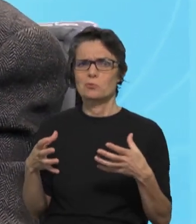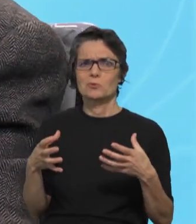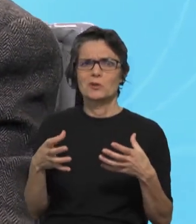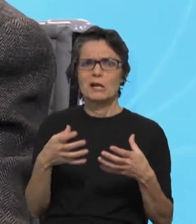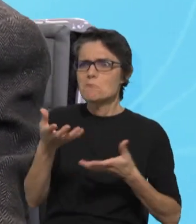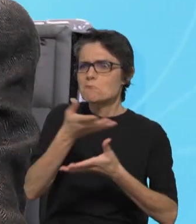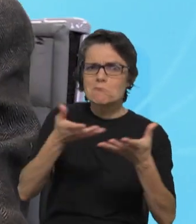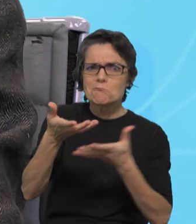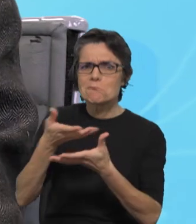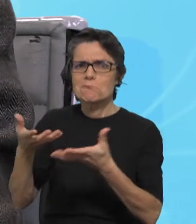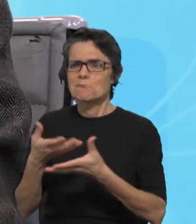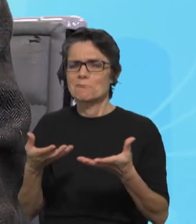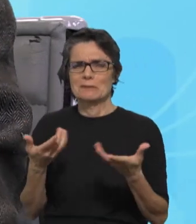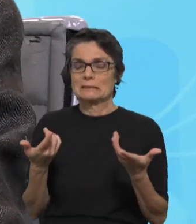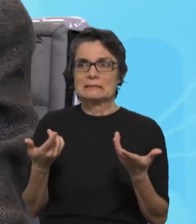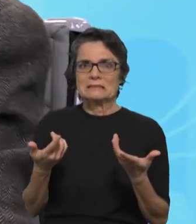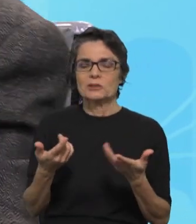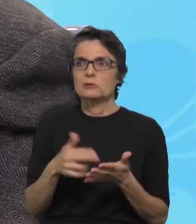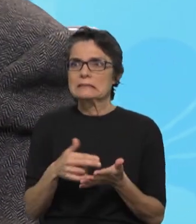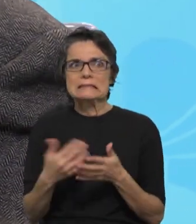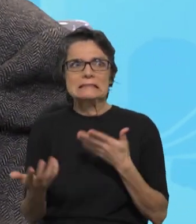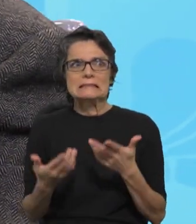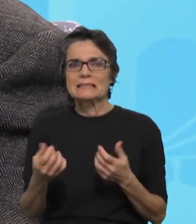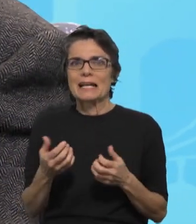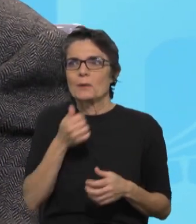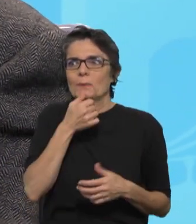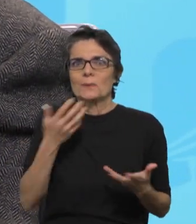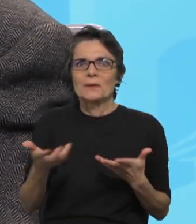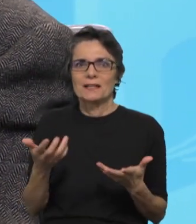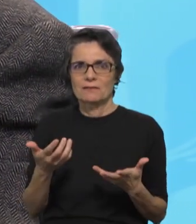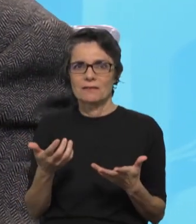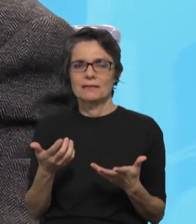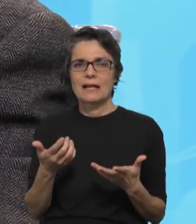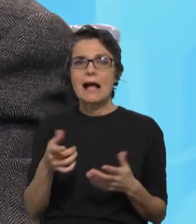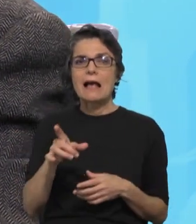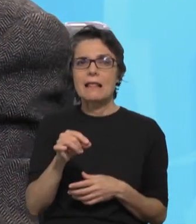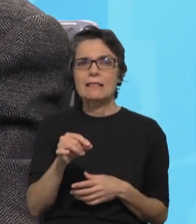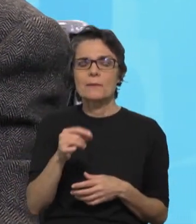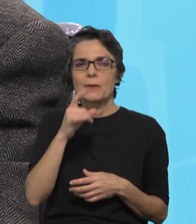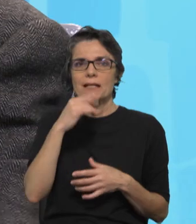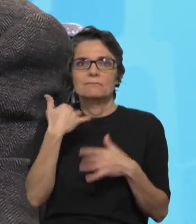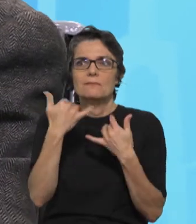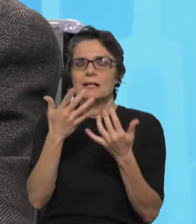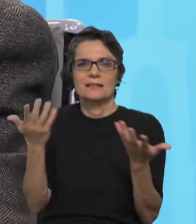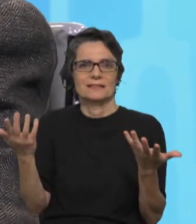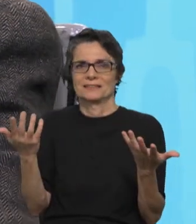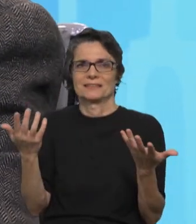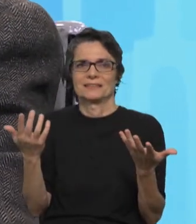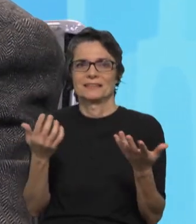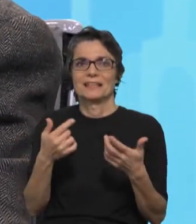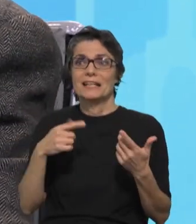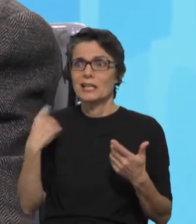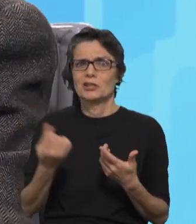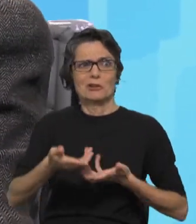expectativa, o que é que isto vai dar, e ao mesmo tempo o júbilo daqueles que finalmente podíamos estar